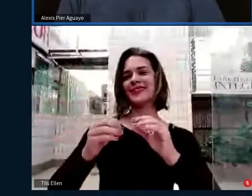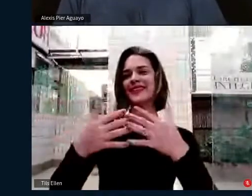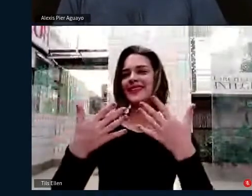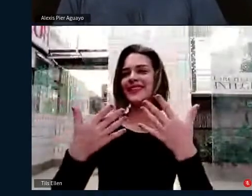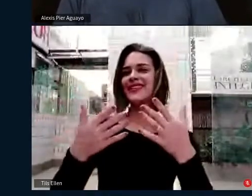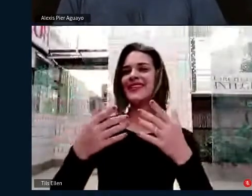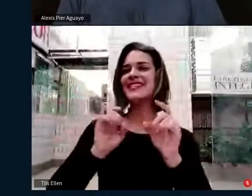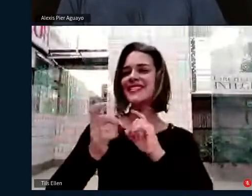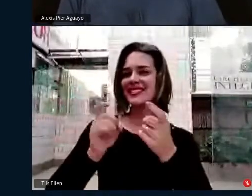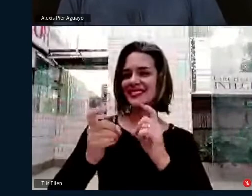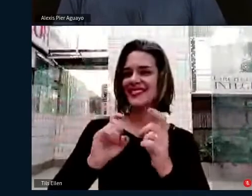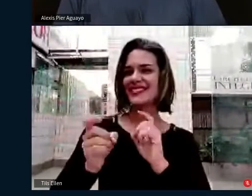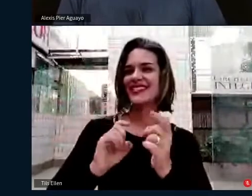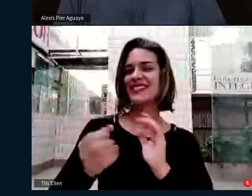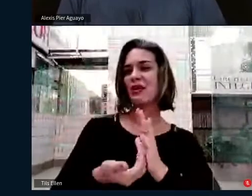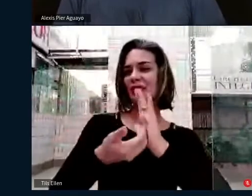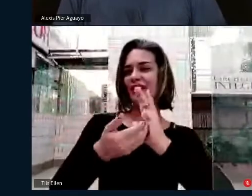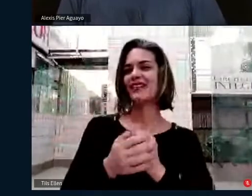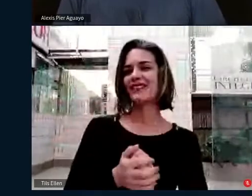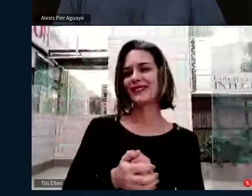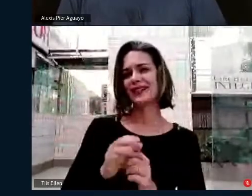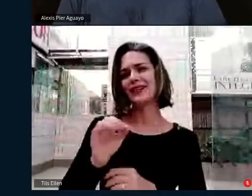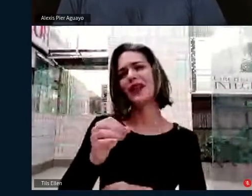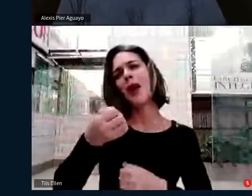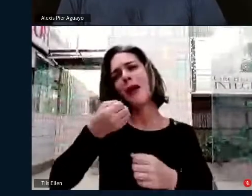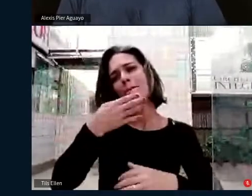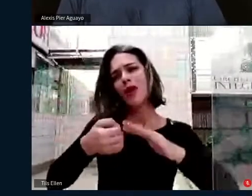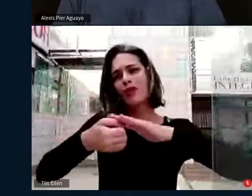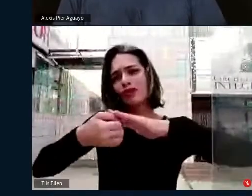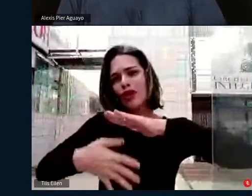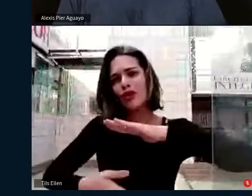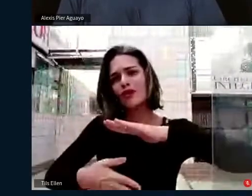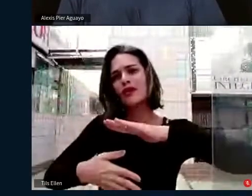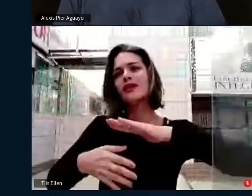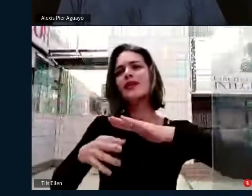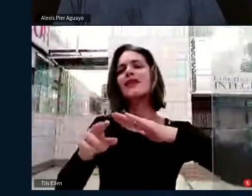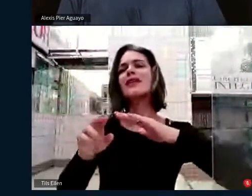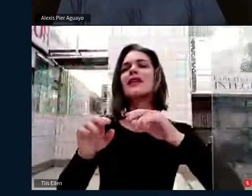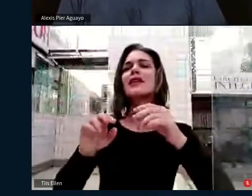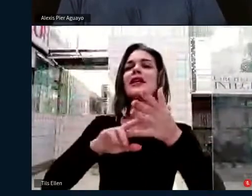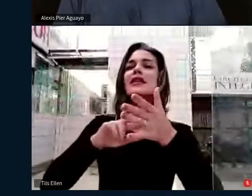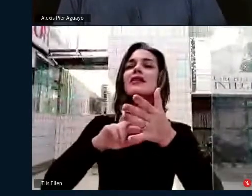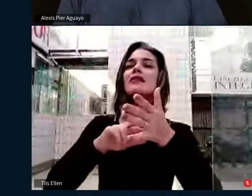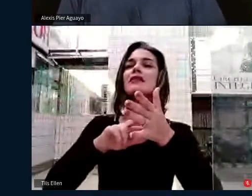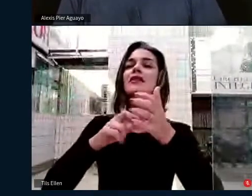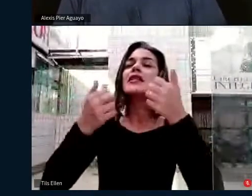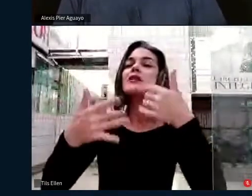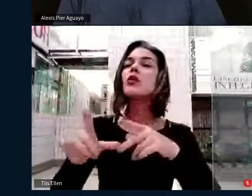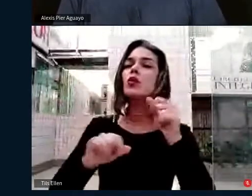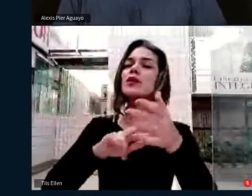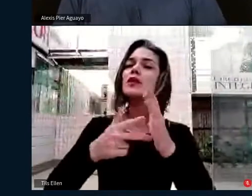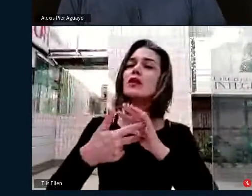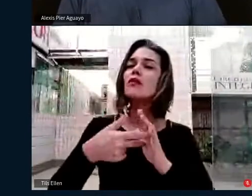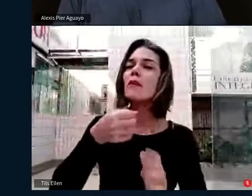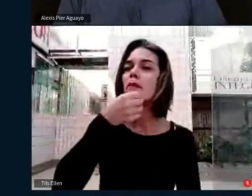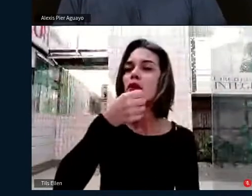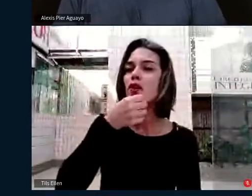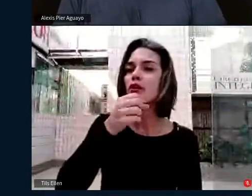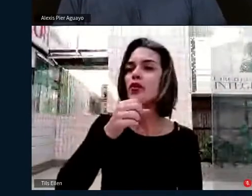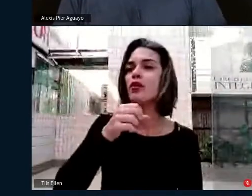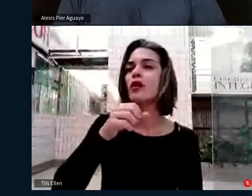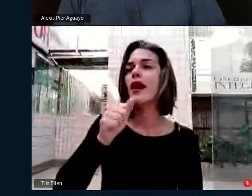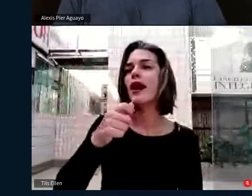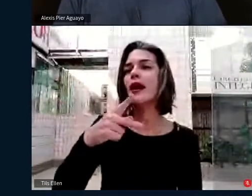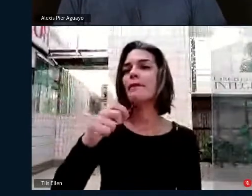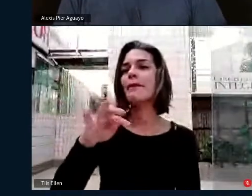vale uma nota de rodapé para explicar o que que são esses microfones de aparte, tá? Para deixar